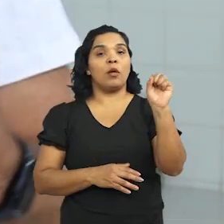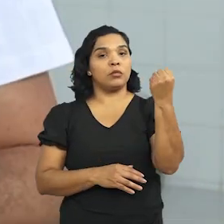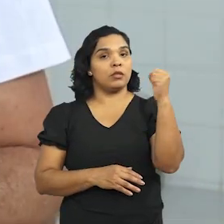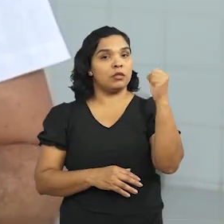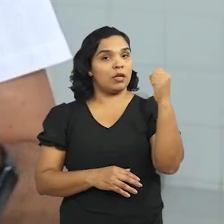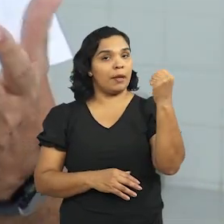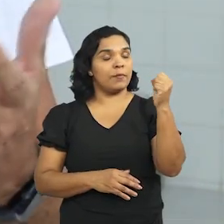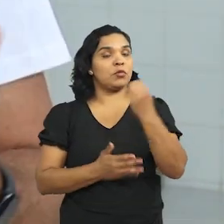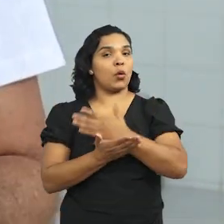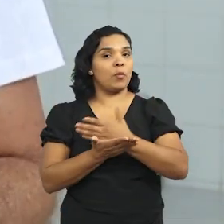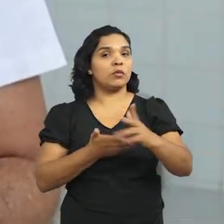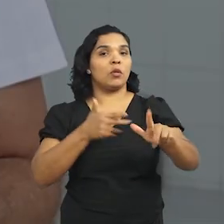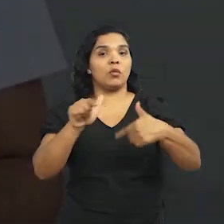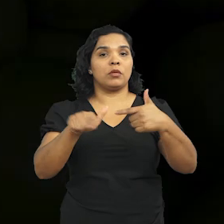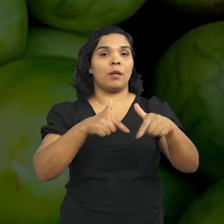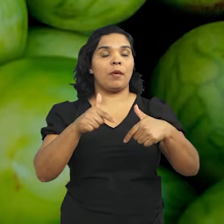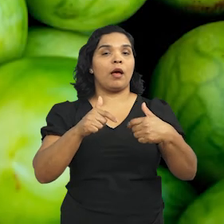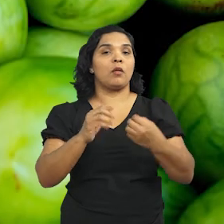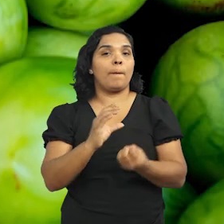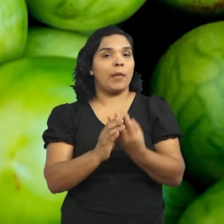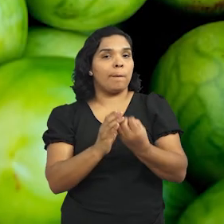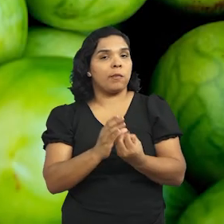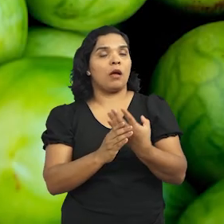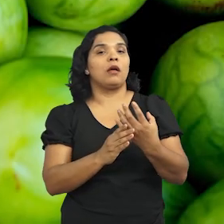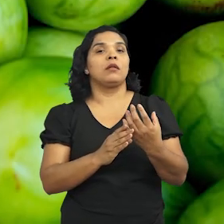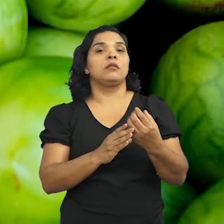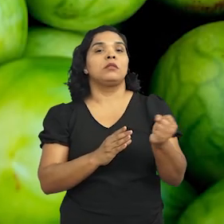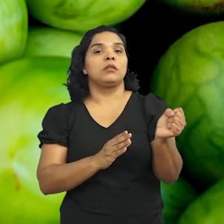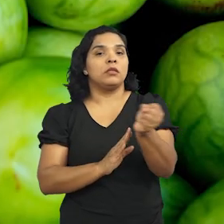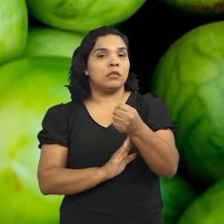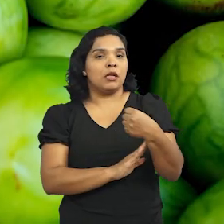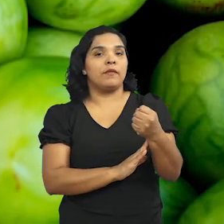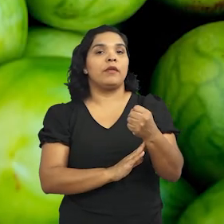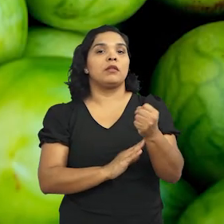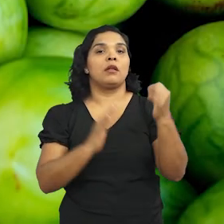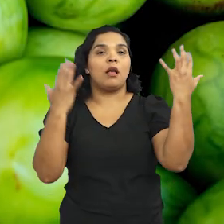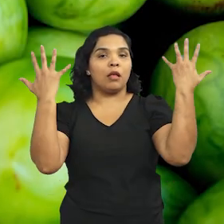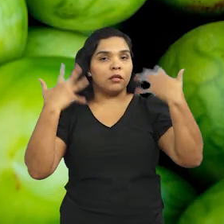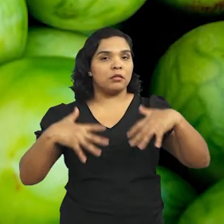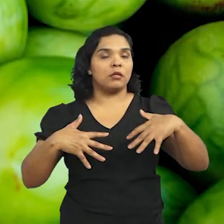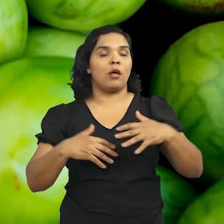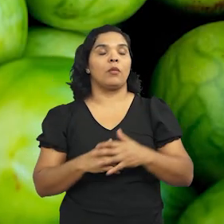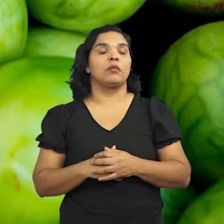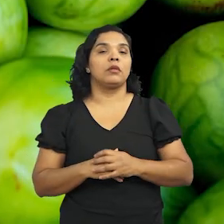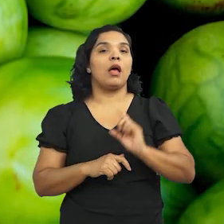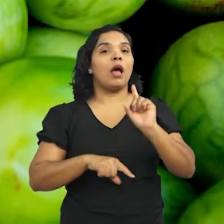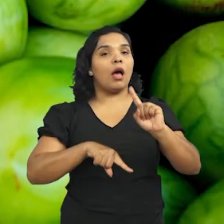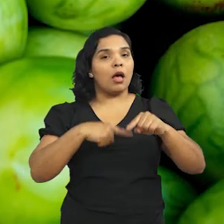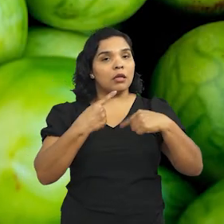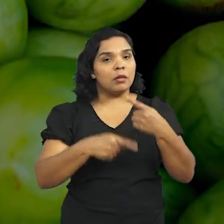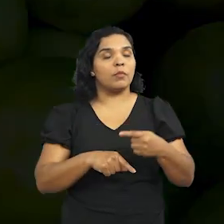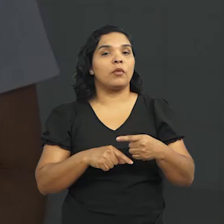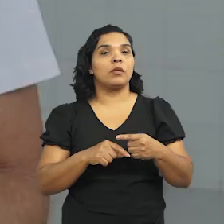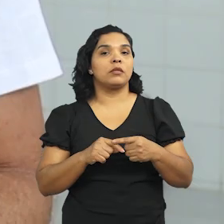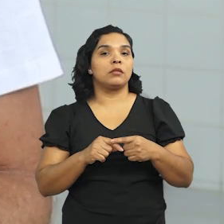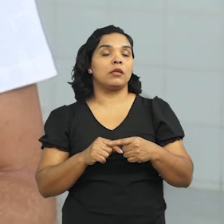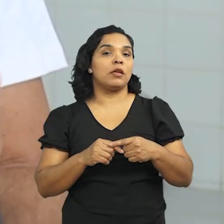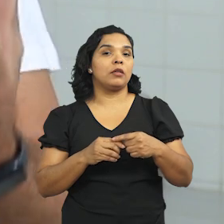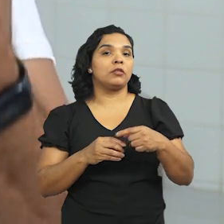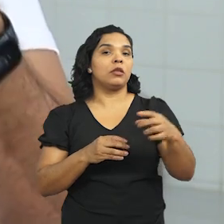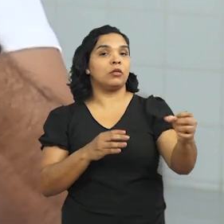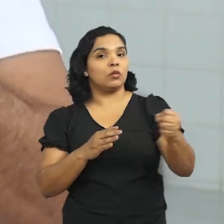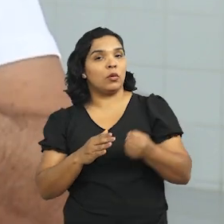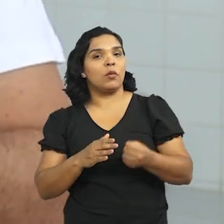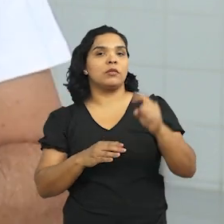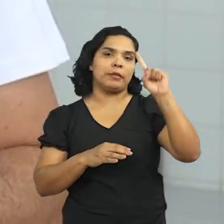Sergipe começou este trabalho com produção de cerveja artesanal com umbu. E aí, a partir disso, a gente